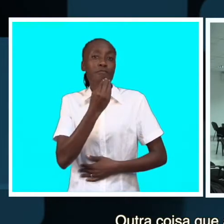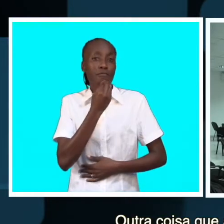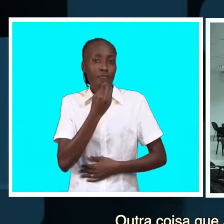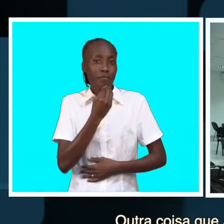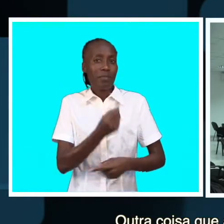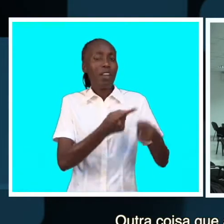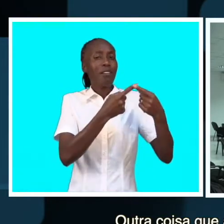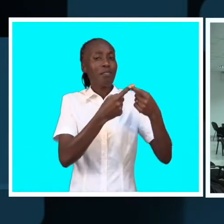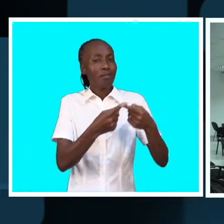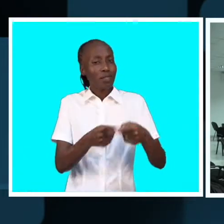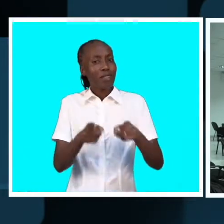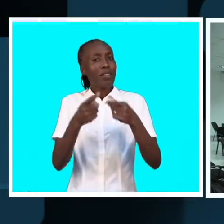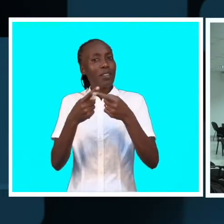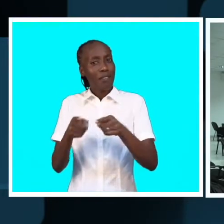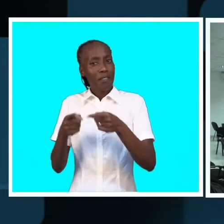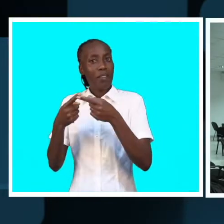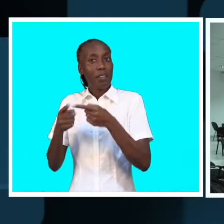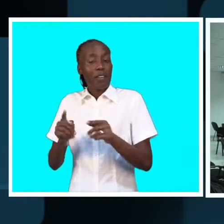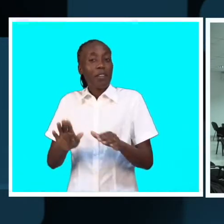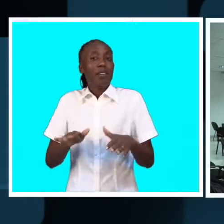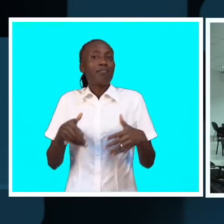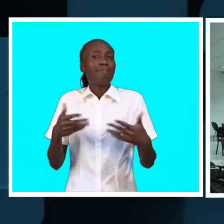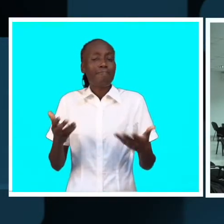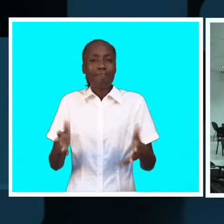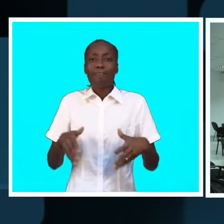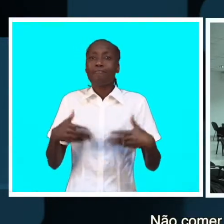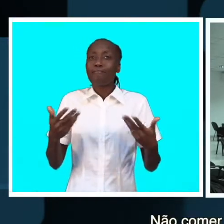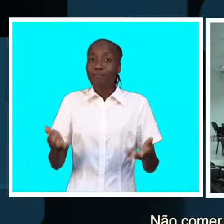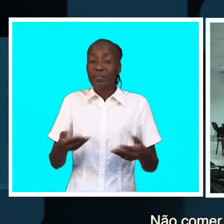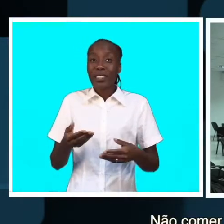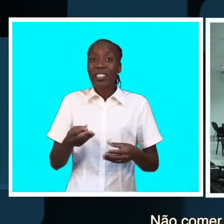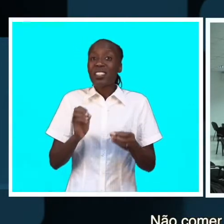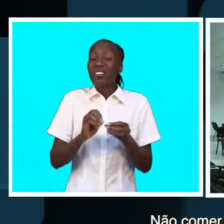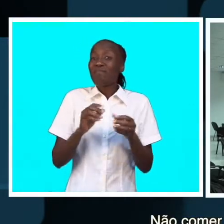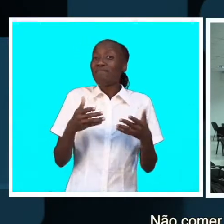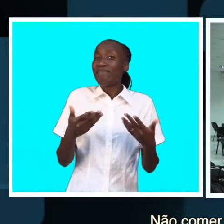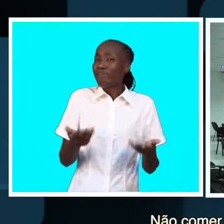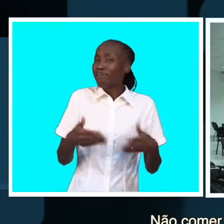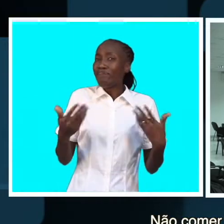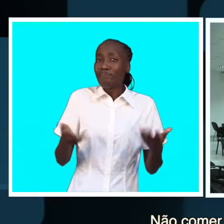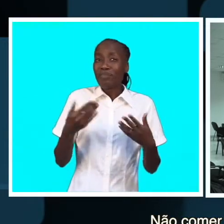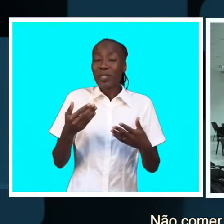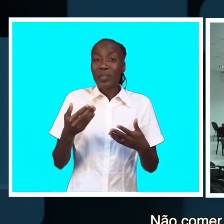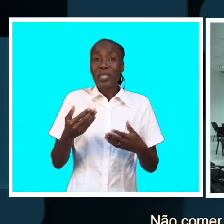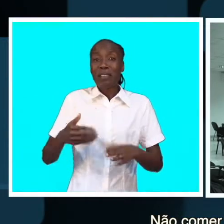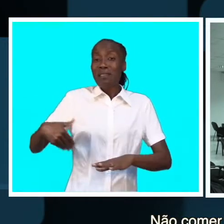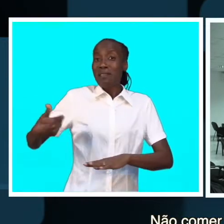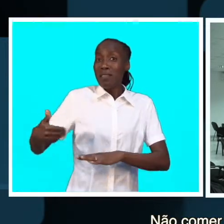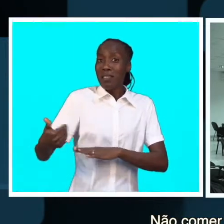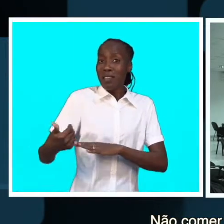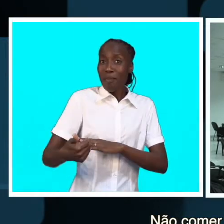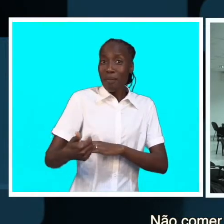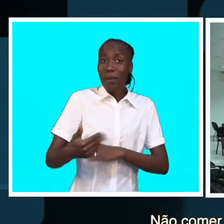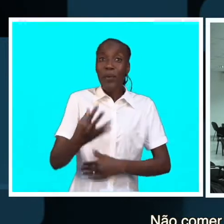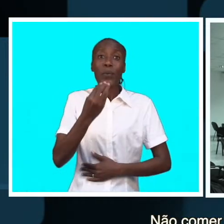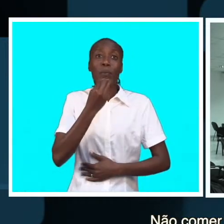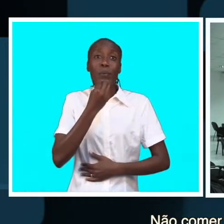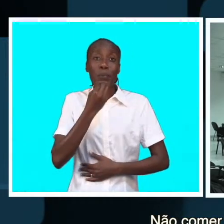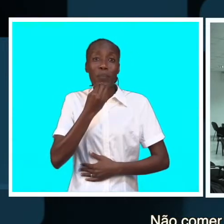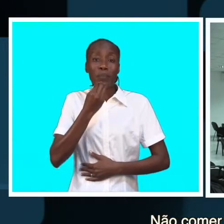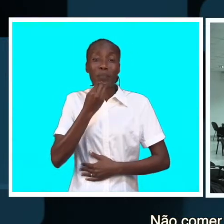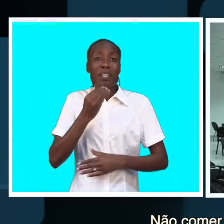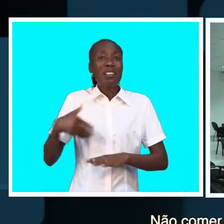alimentação equilibrada, né? E não fazermos aquilo de só comemos